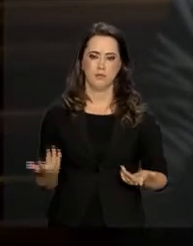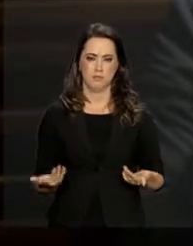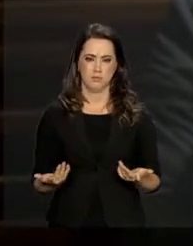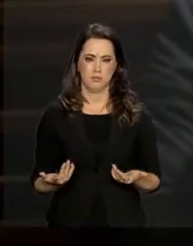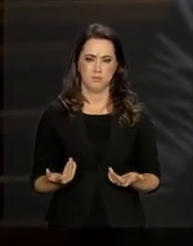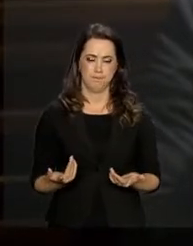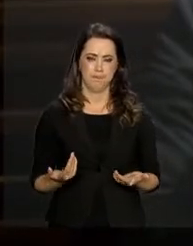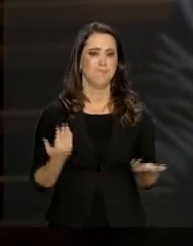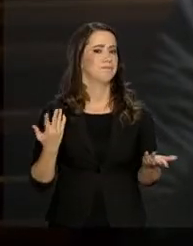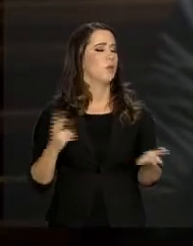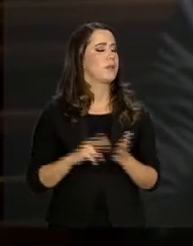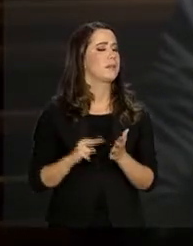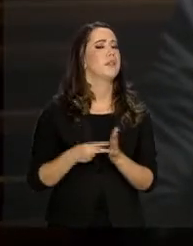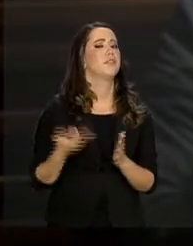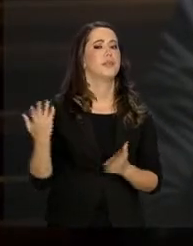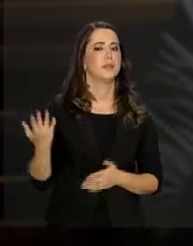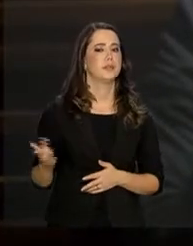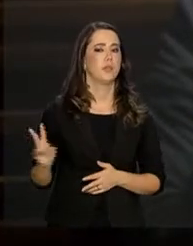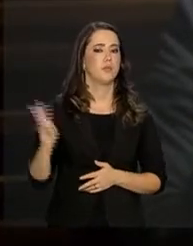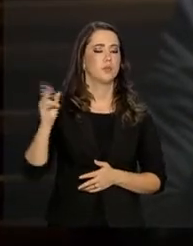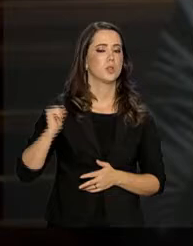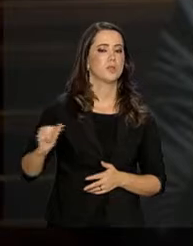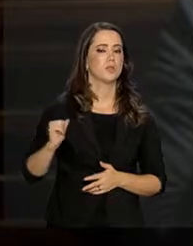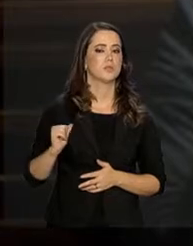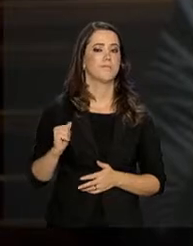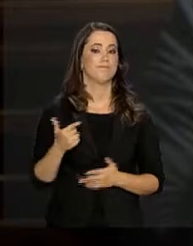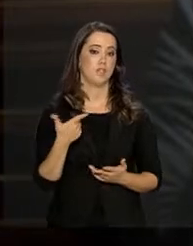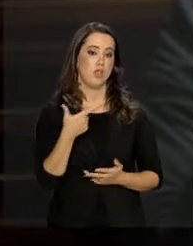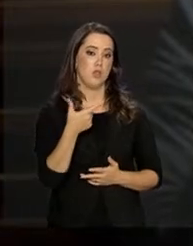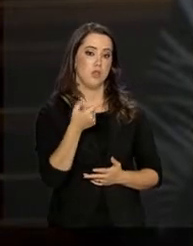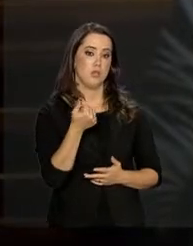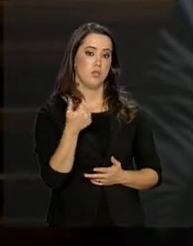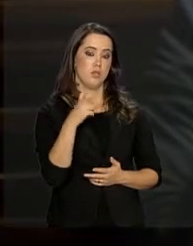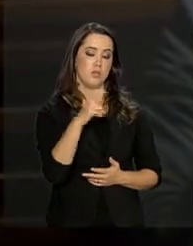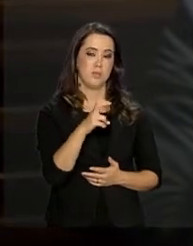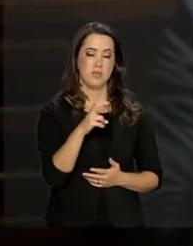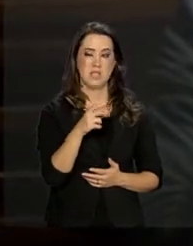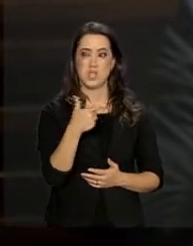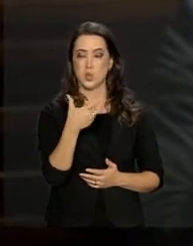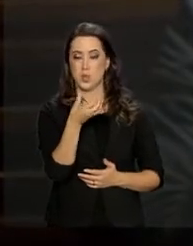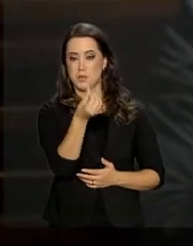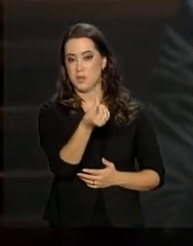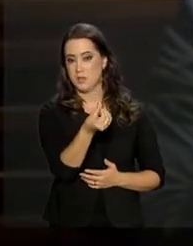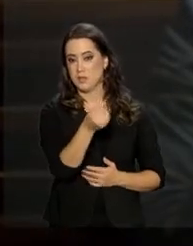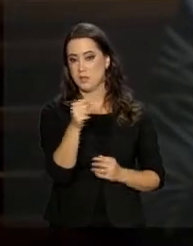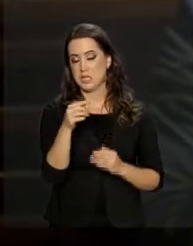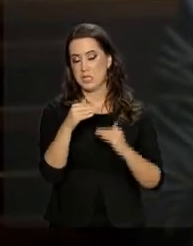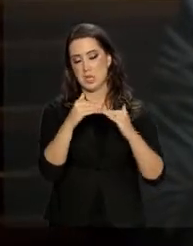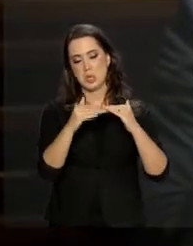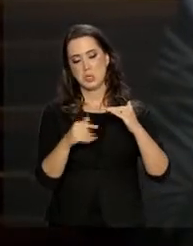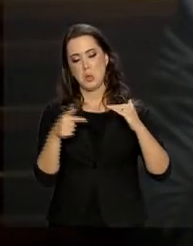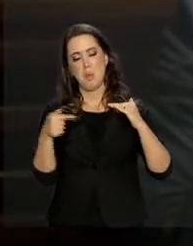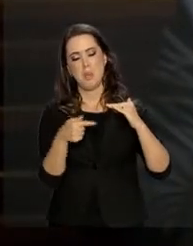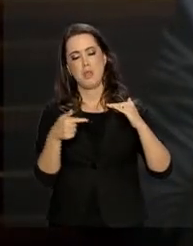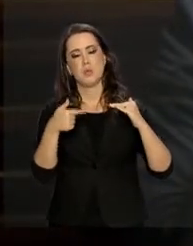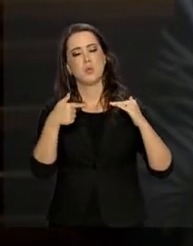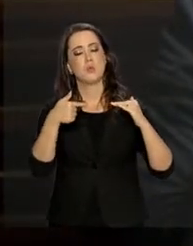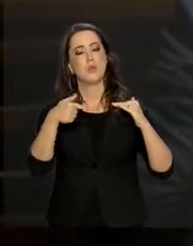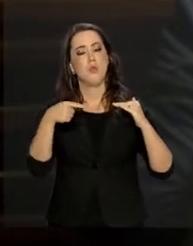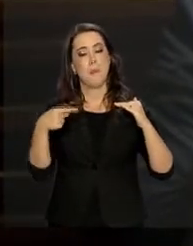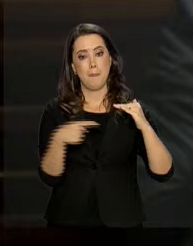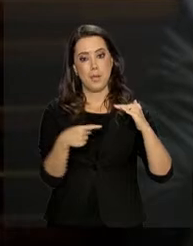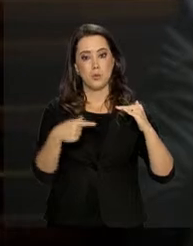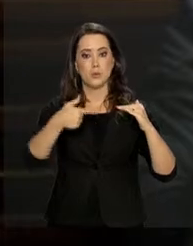Resultado disso, em 2015 e 2016, o país cresceu menos 7, em 2017 e 2018, mais 3,2.